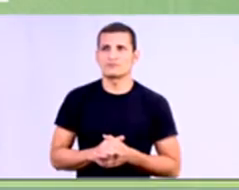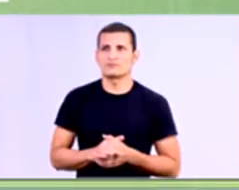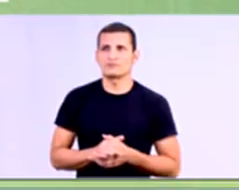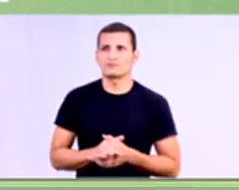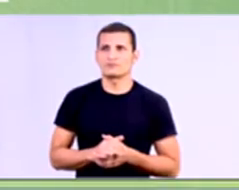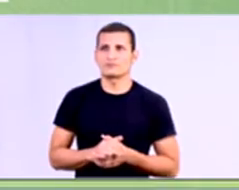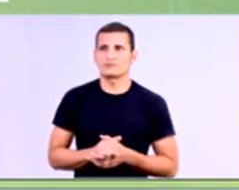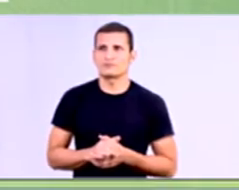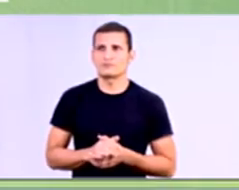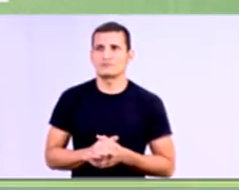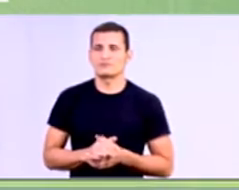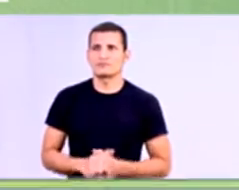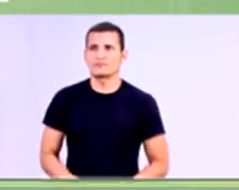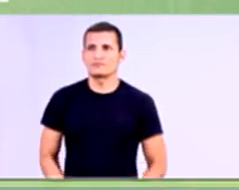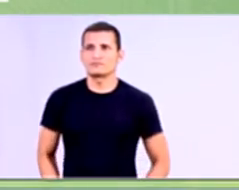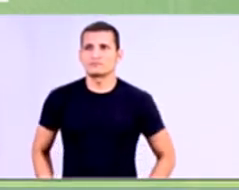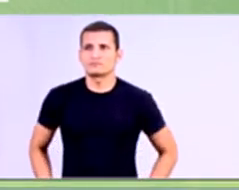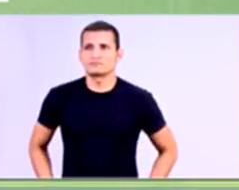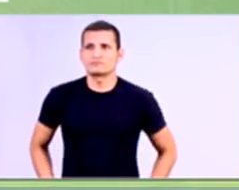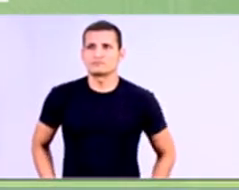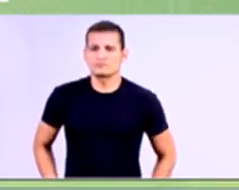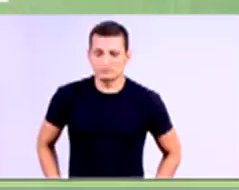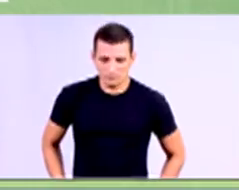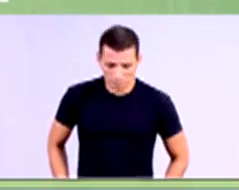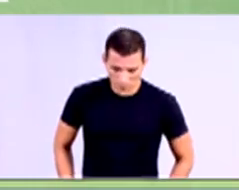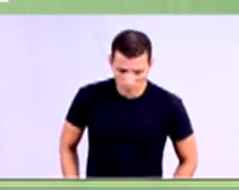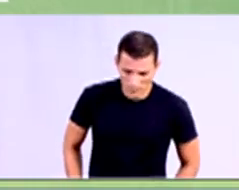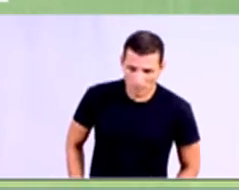Vou apagar tudo aqui que eu